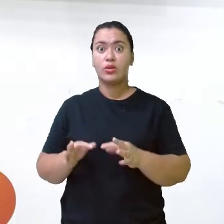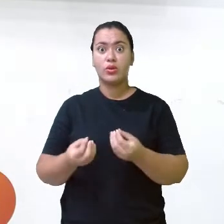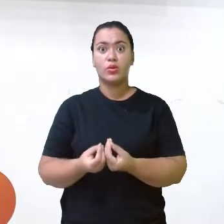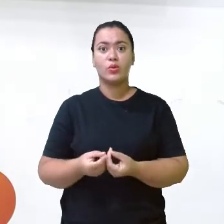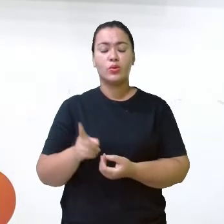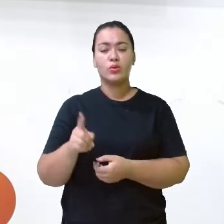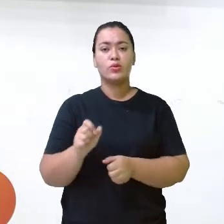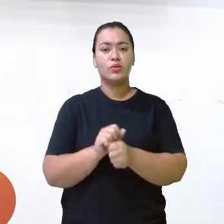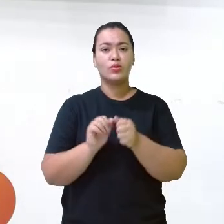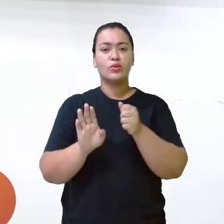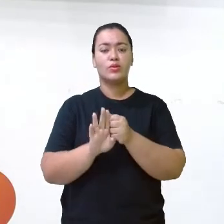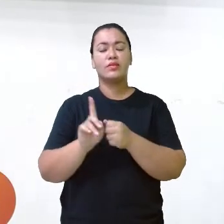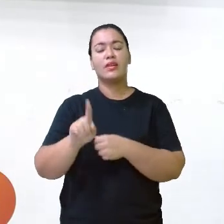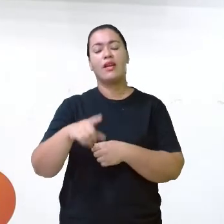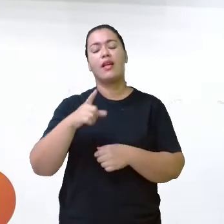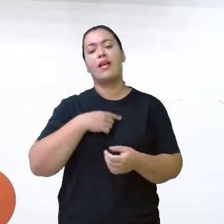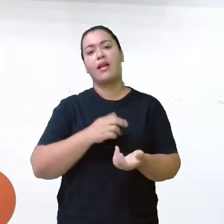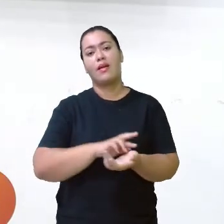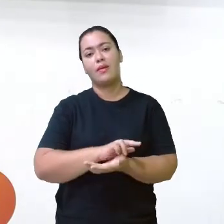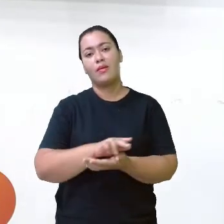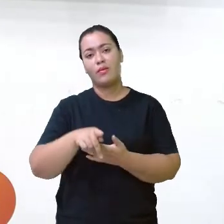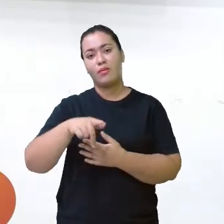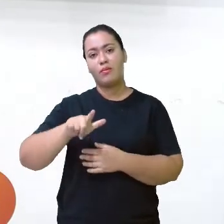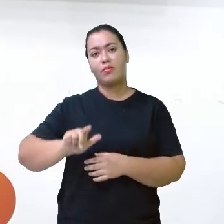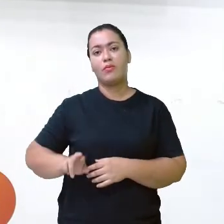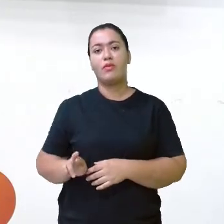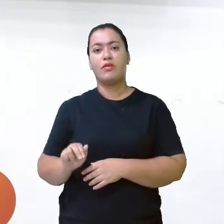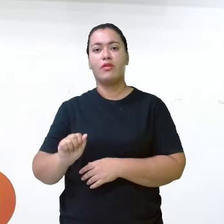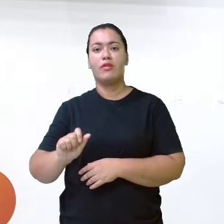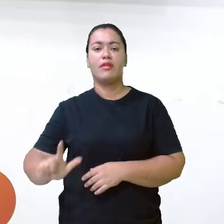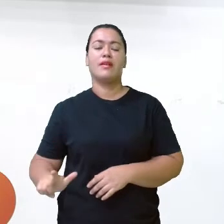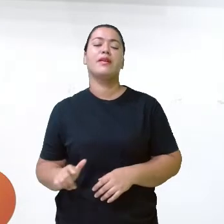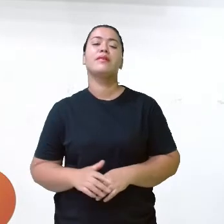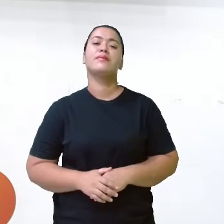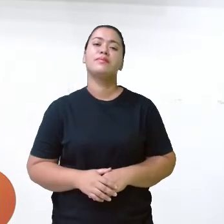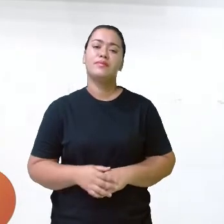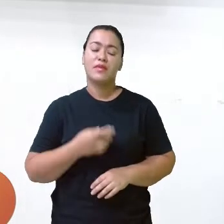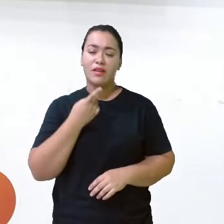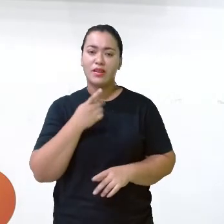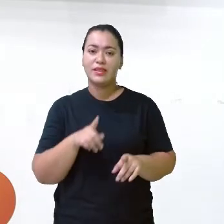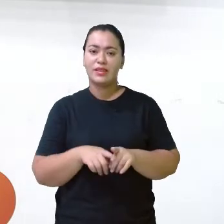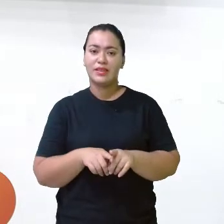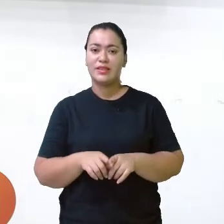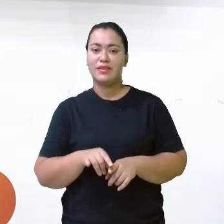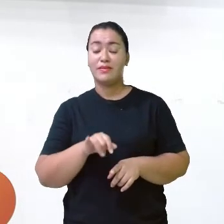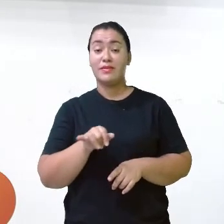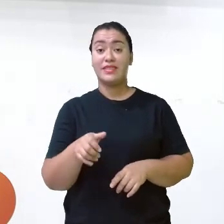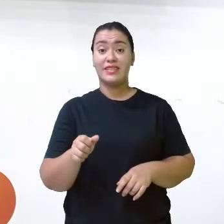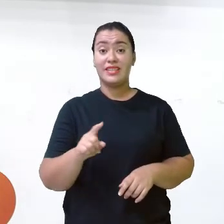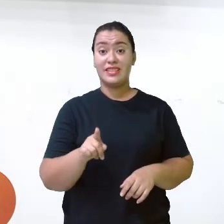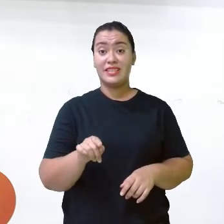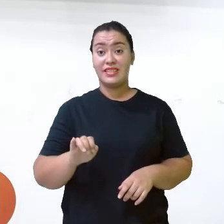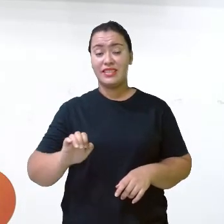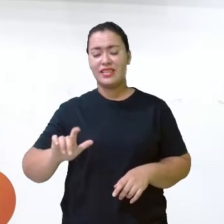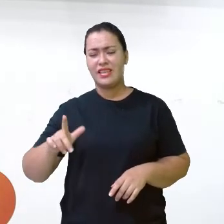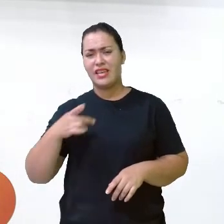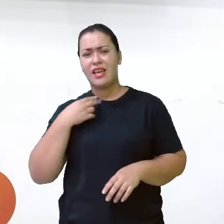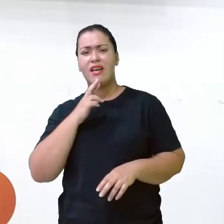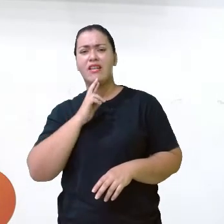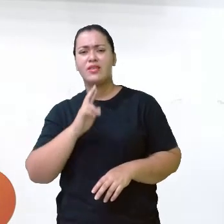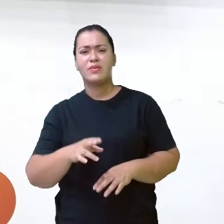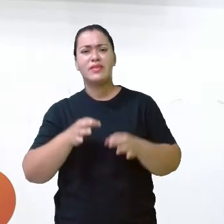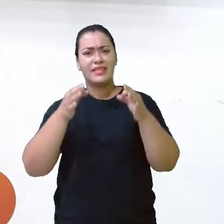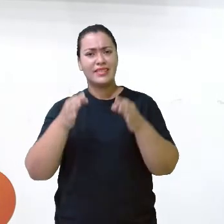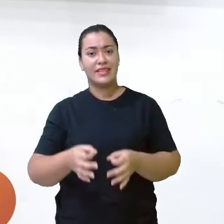substantivos estão no plural. Jaziel também, viu? Chegou aqui já colocando a resposta, então foi todo, ó. Caio,